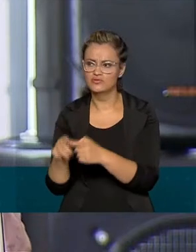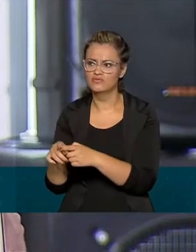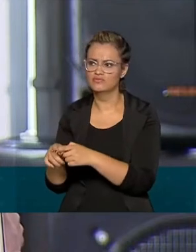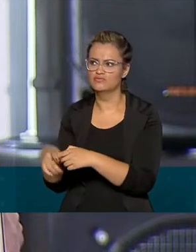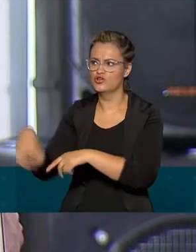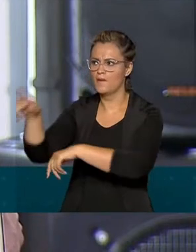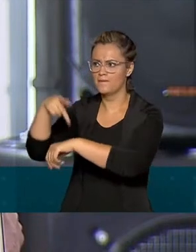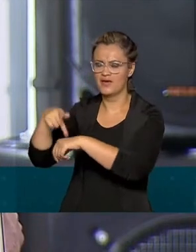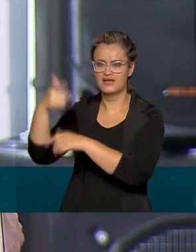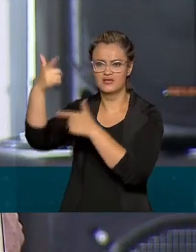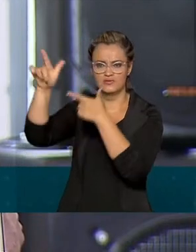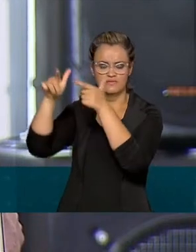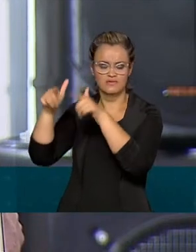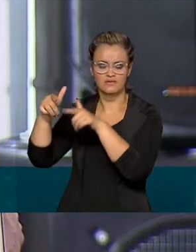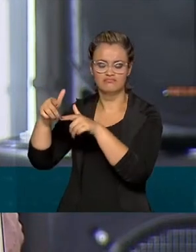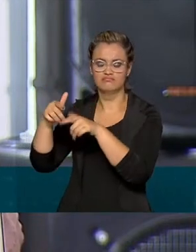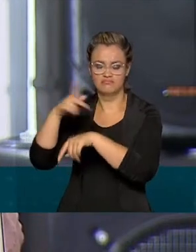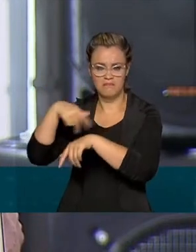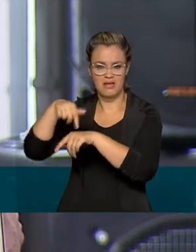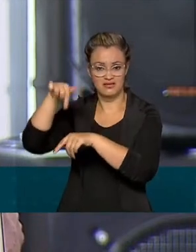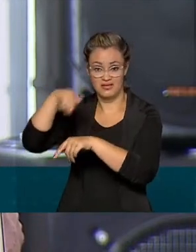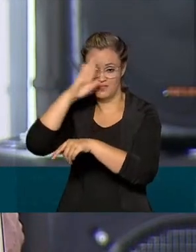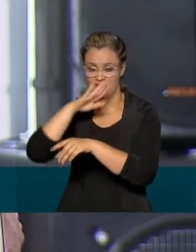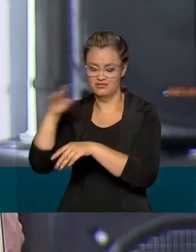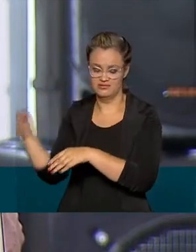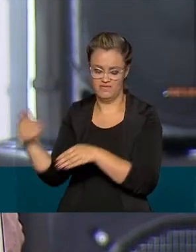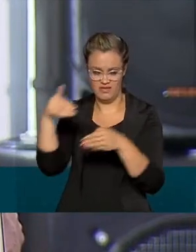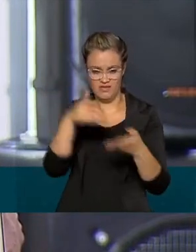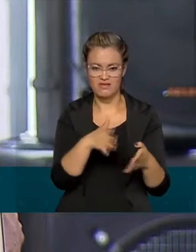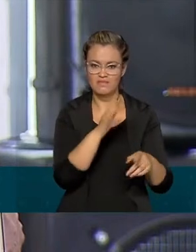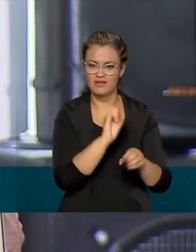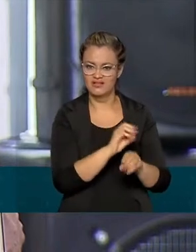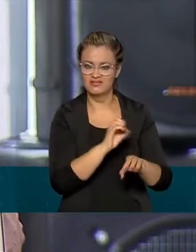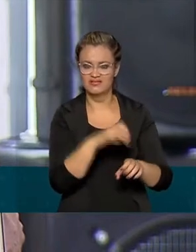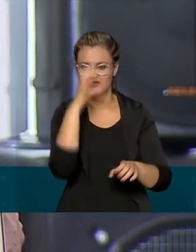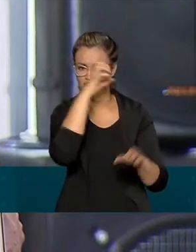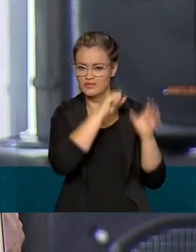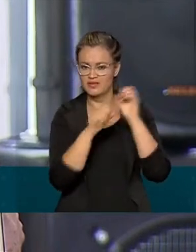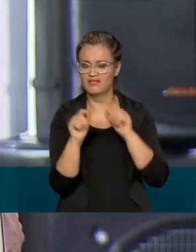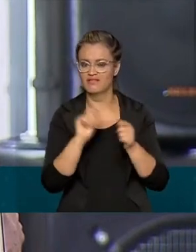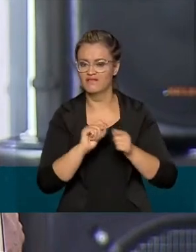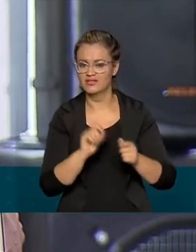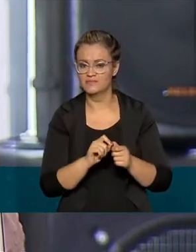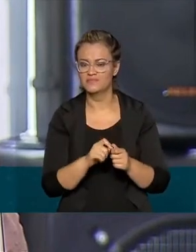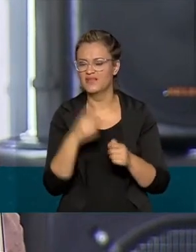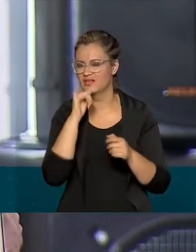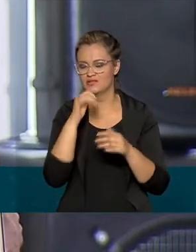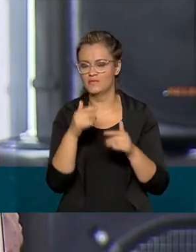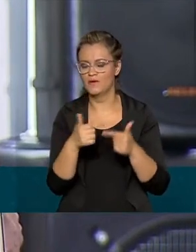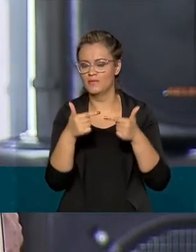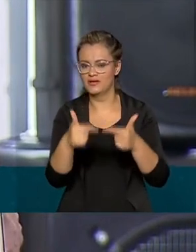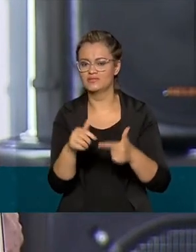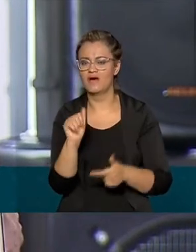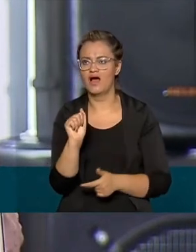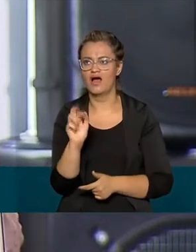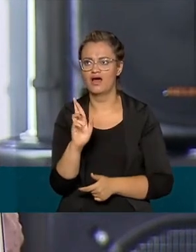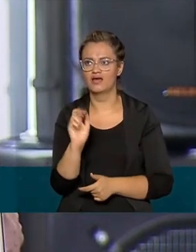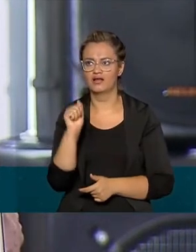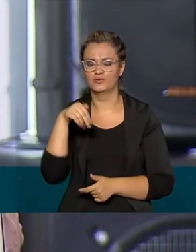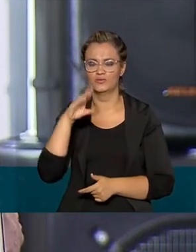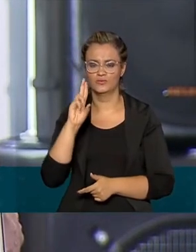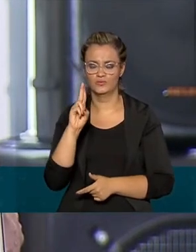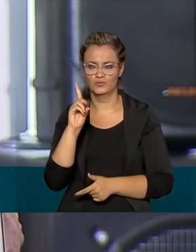partes do país. Também foram cumpridos compromissos internacionais, como a Operação Arandu 2020,